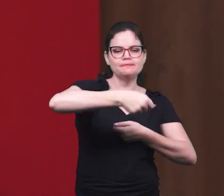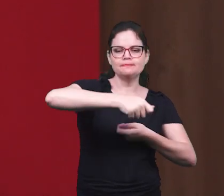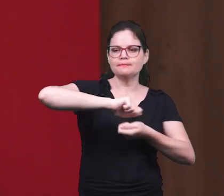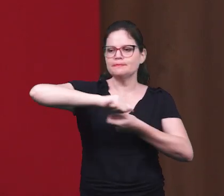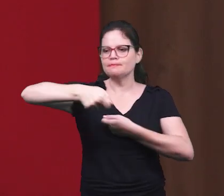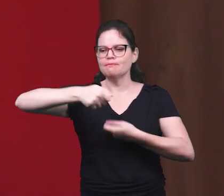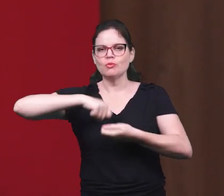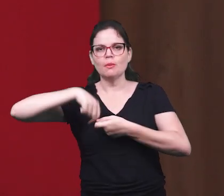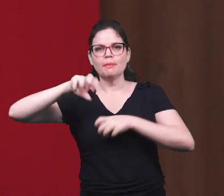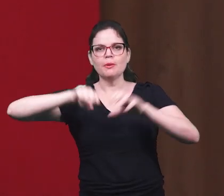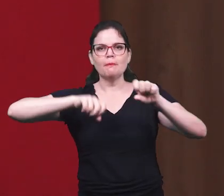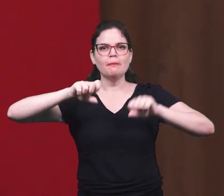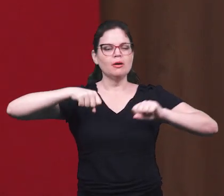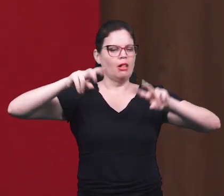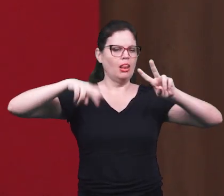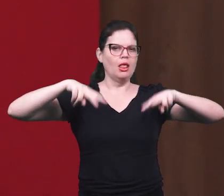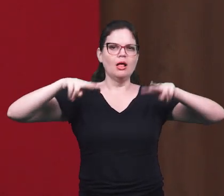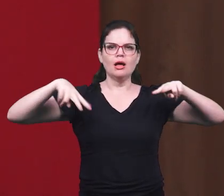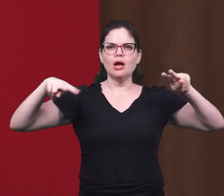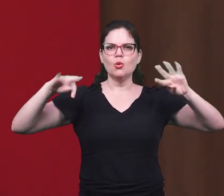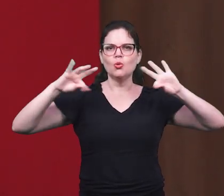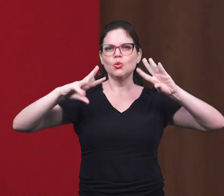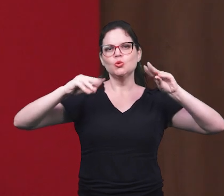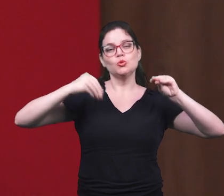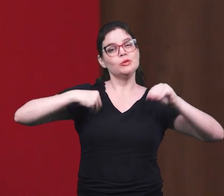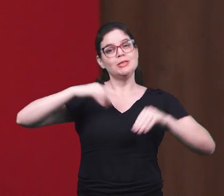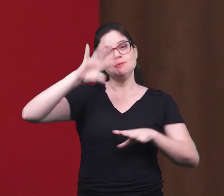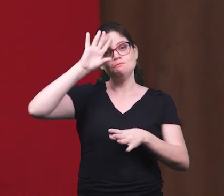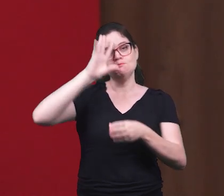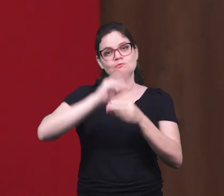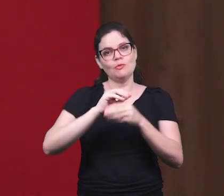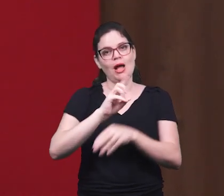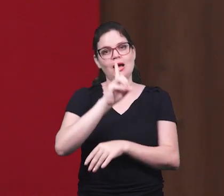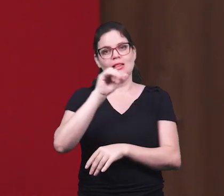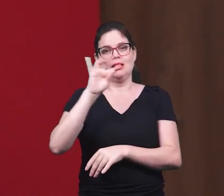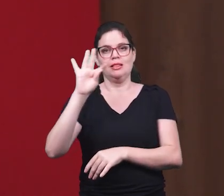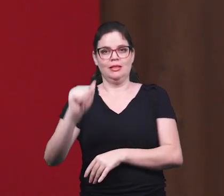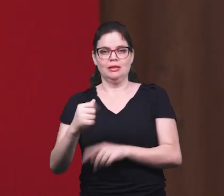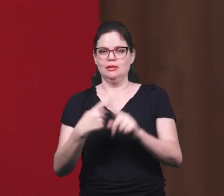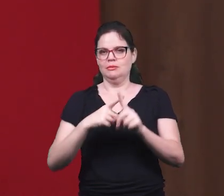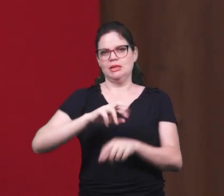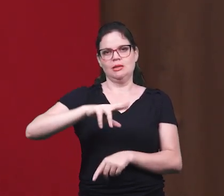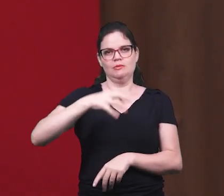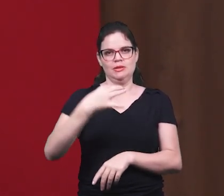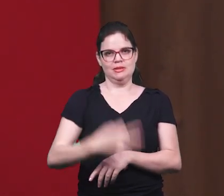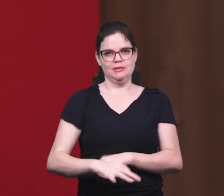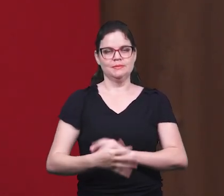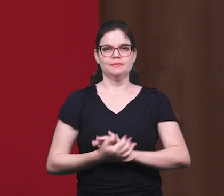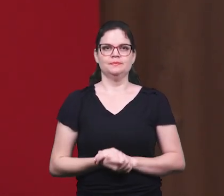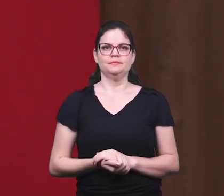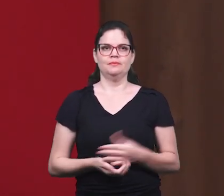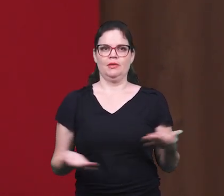é muito importante. Então, nós vamos falar hoje de mártires aqui, mas dos